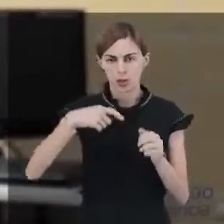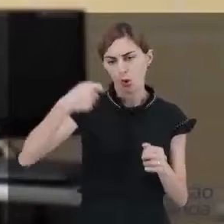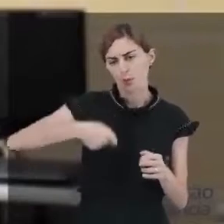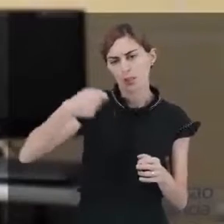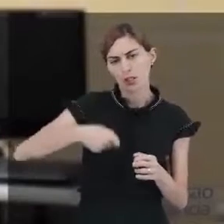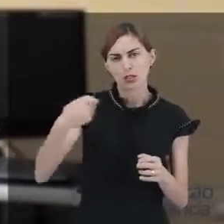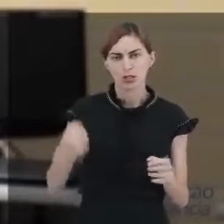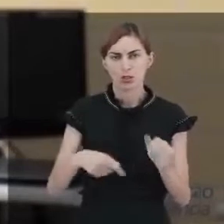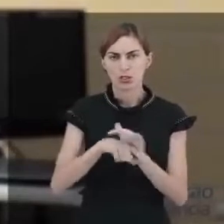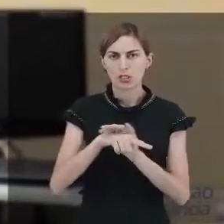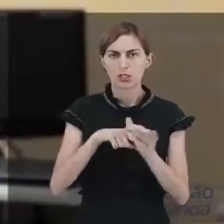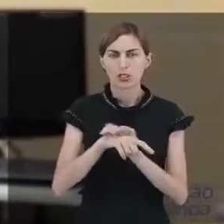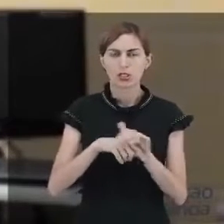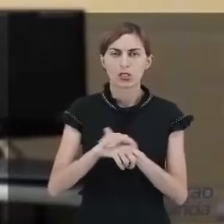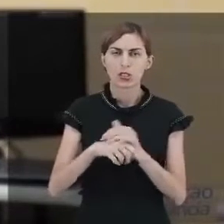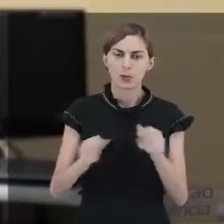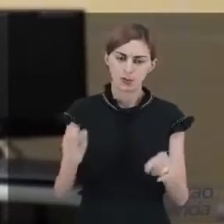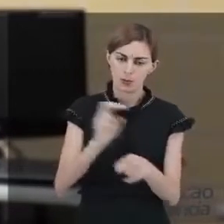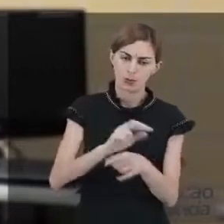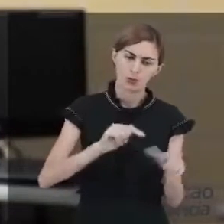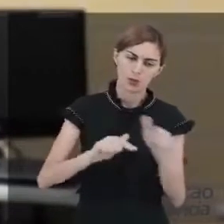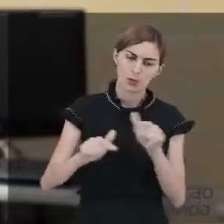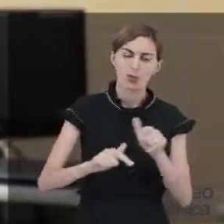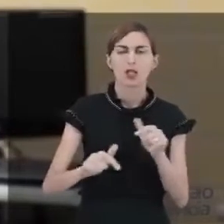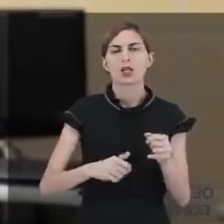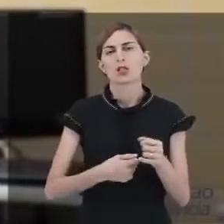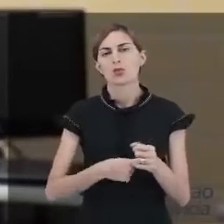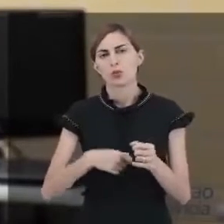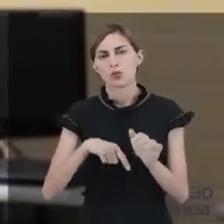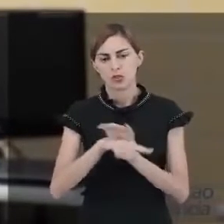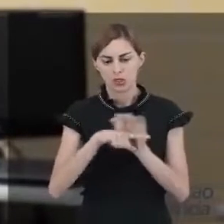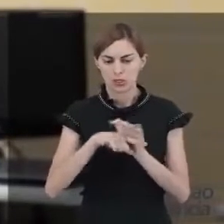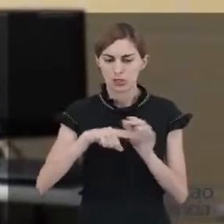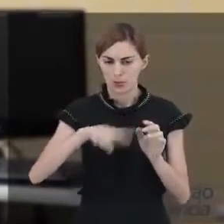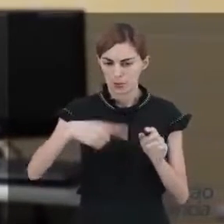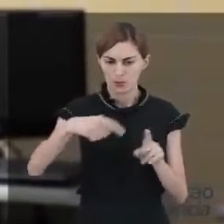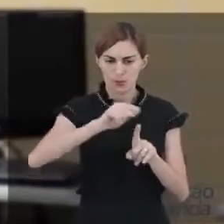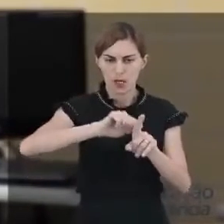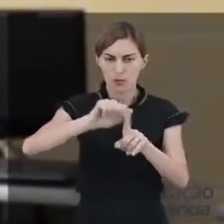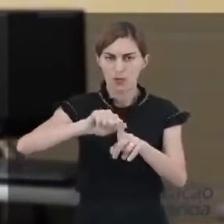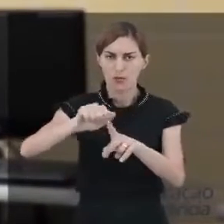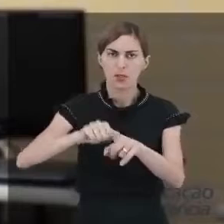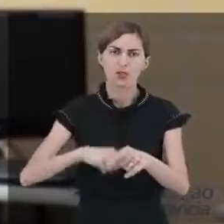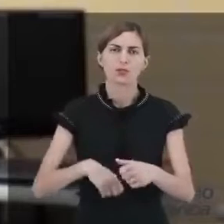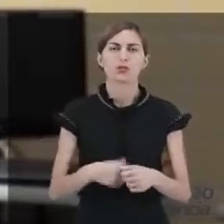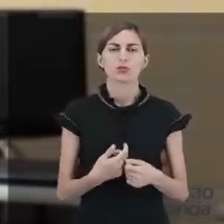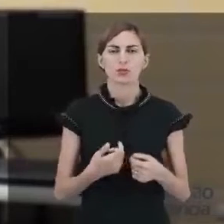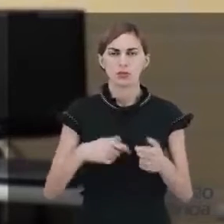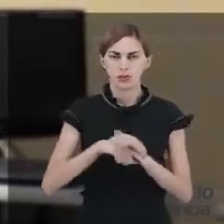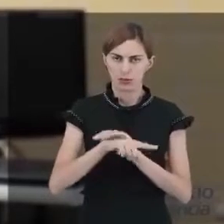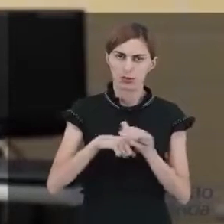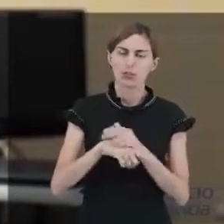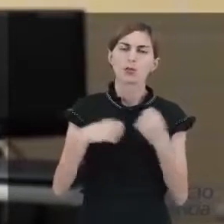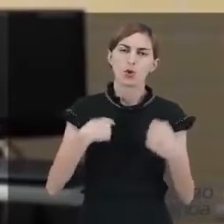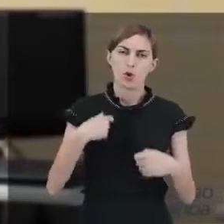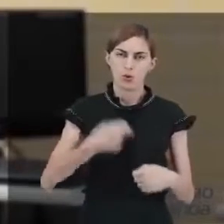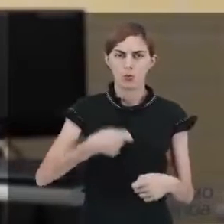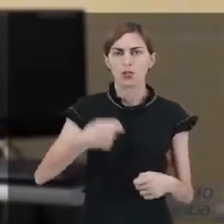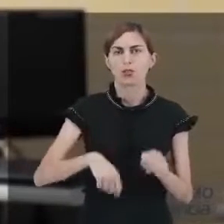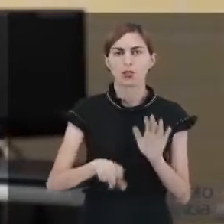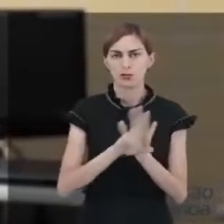obrigatórios, admissional e demissional, e os exames periódicos obrigatórios também, de reintegração, de readaptação, todos esses exames estão lá